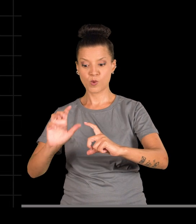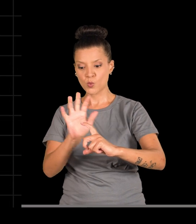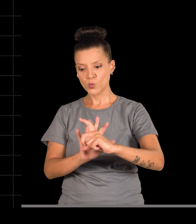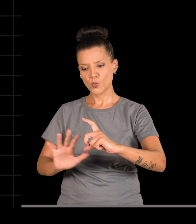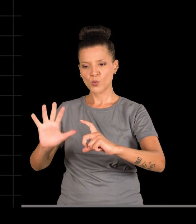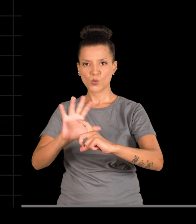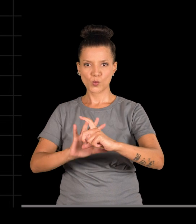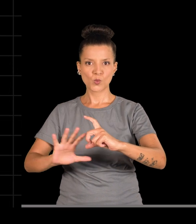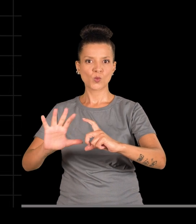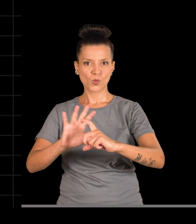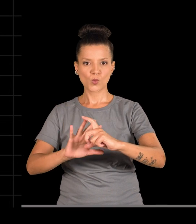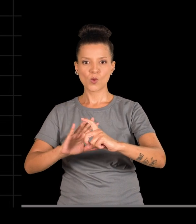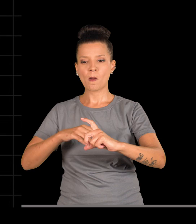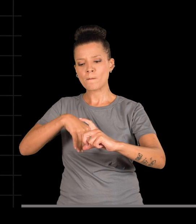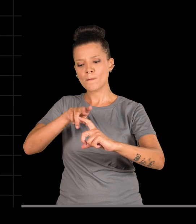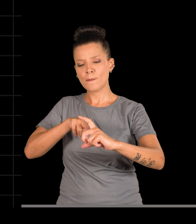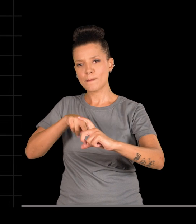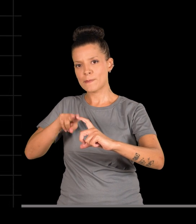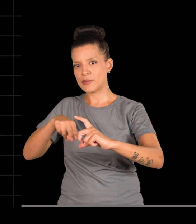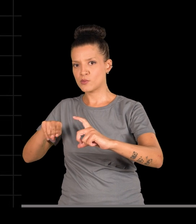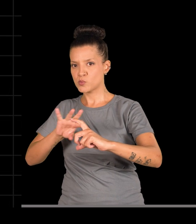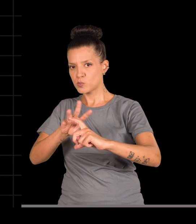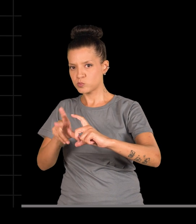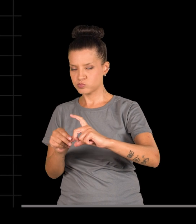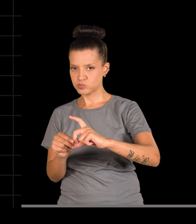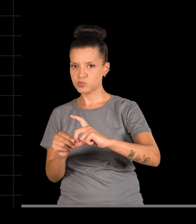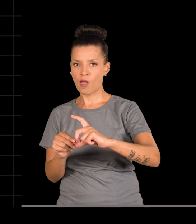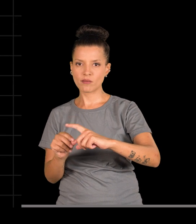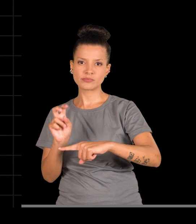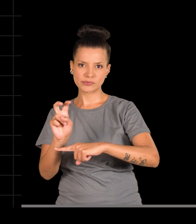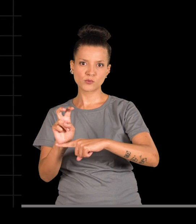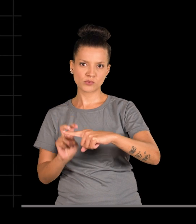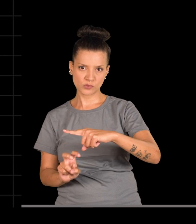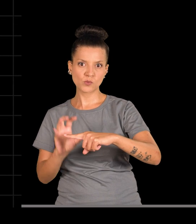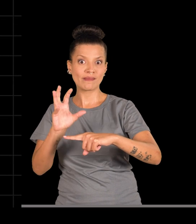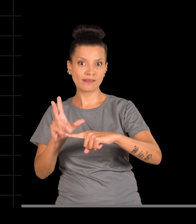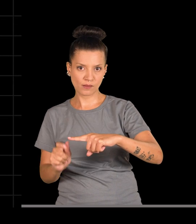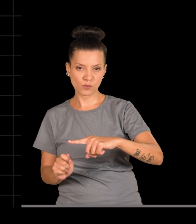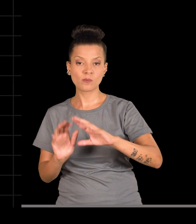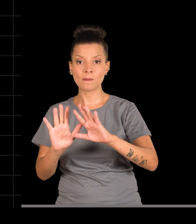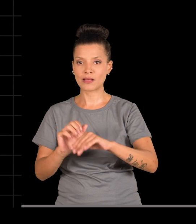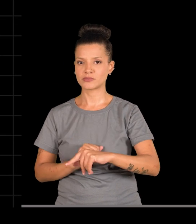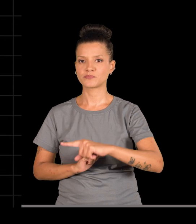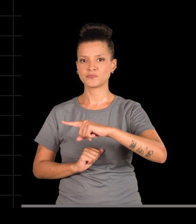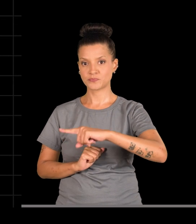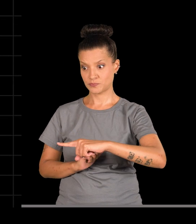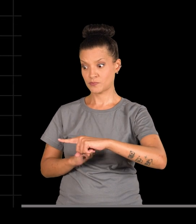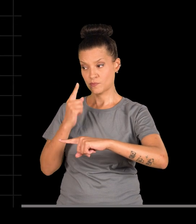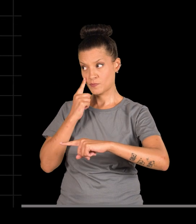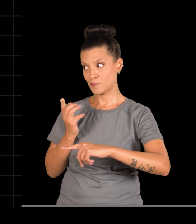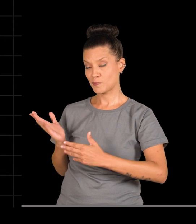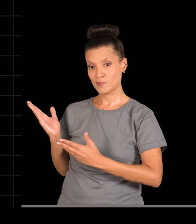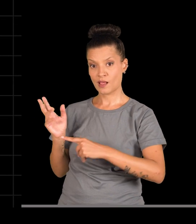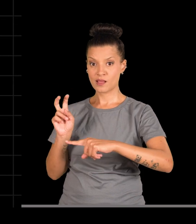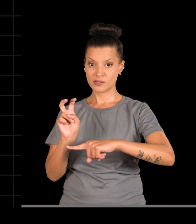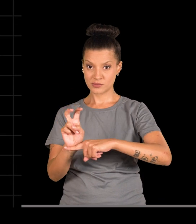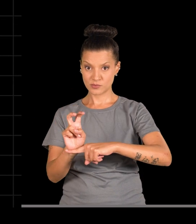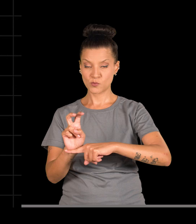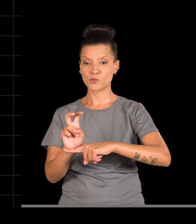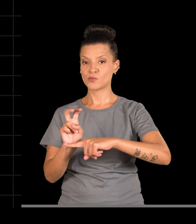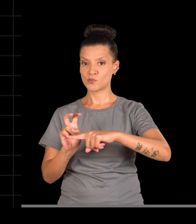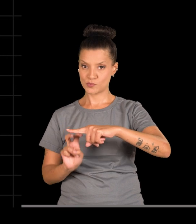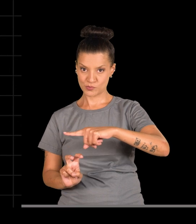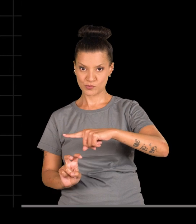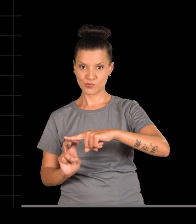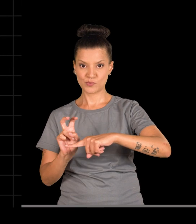sabe que ele representa um inteiro, né? Vou pintar ele todo. Então ele representa um inteiro, mas na verdade a fração aqui é o quê? Vou botar aqui do lado, ó.